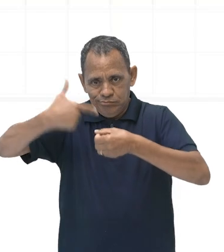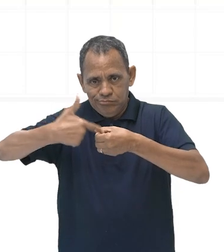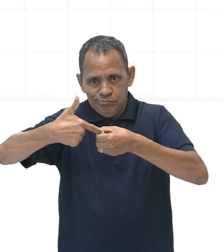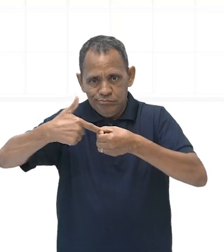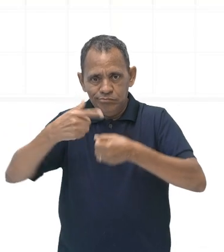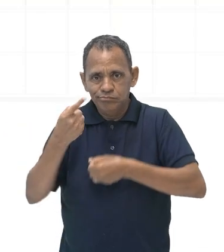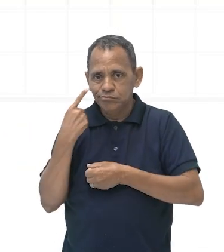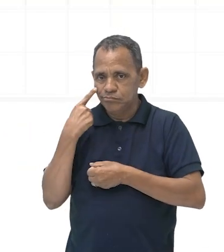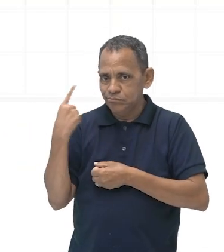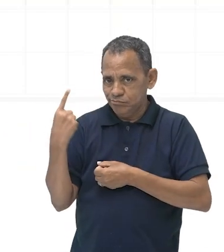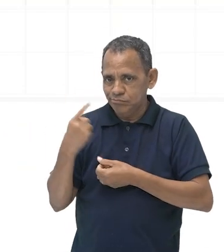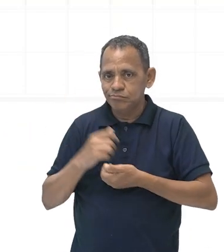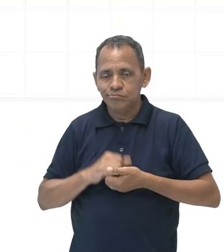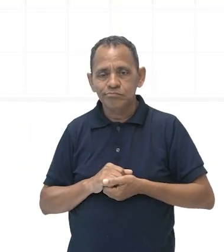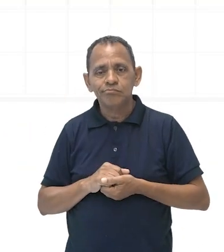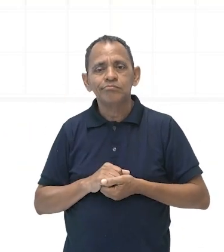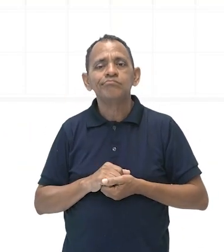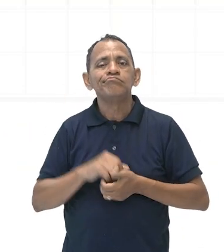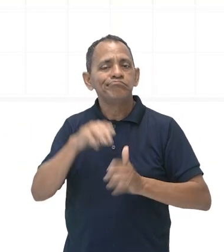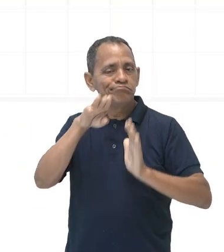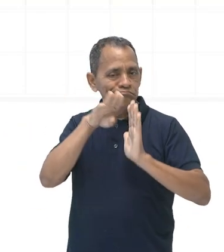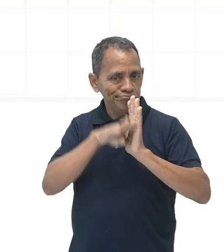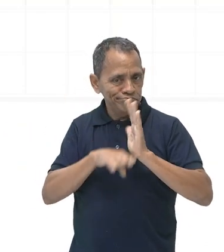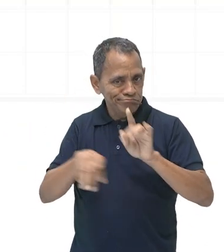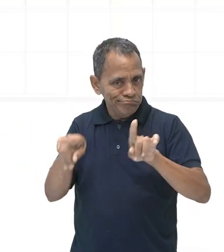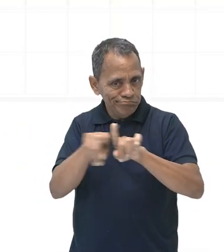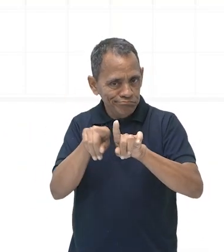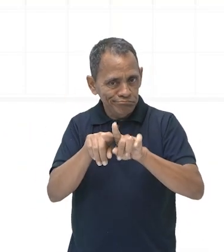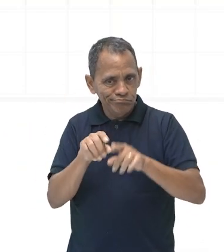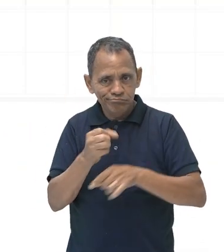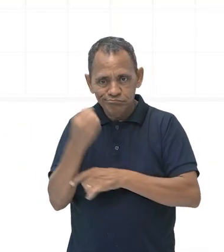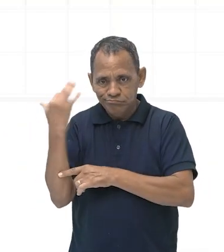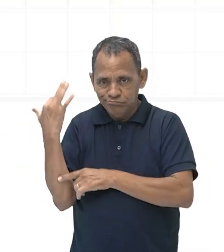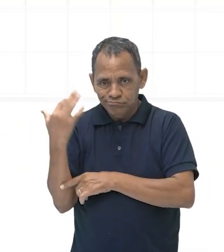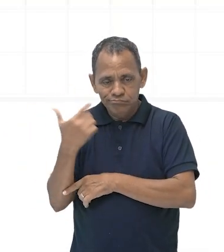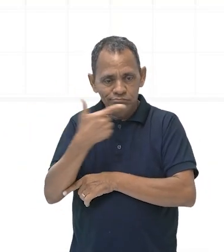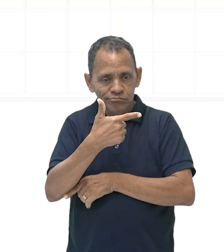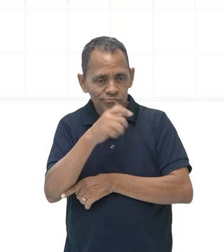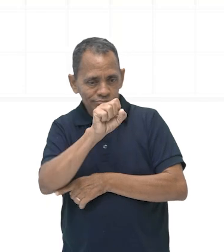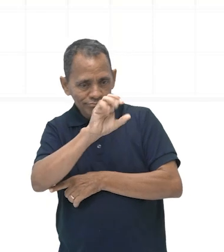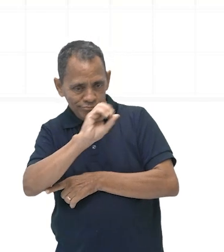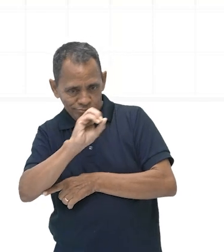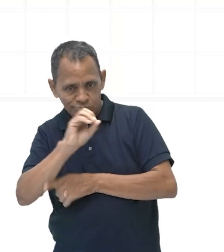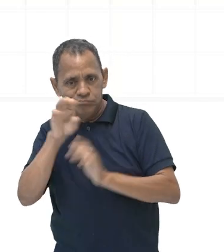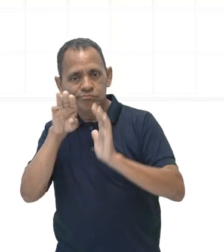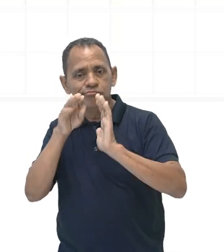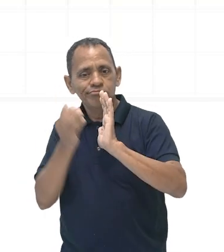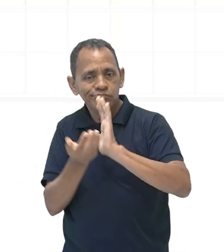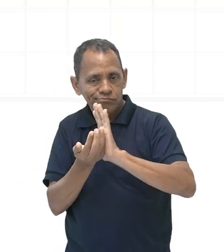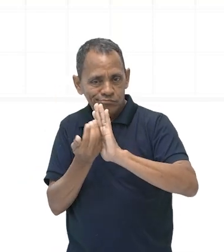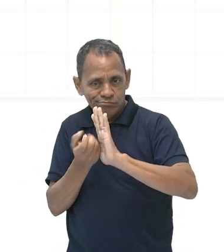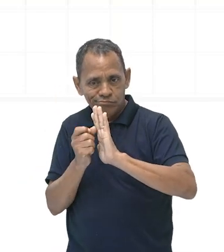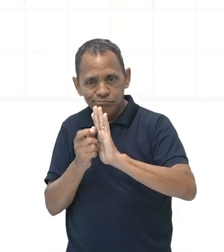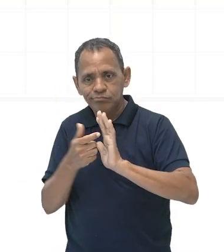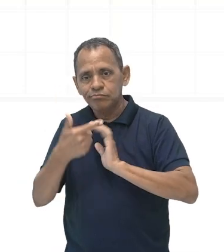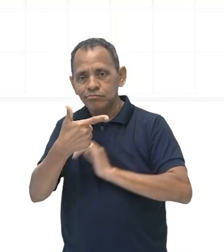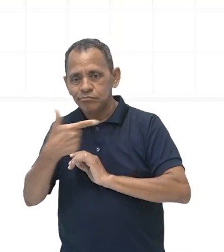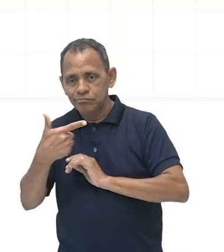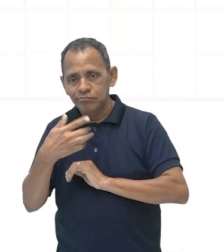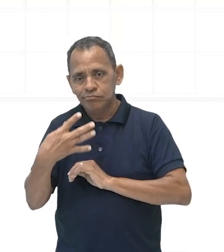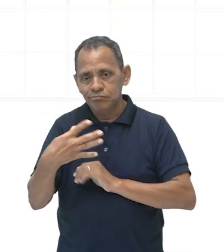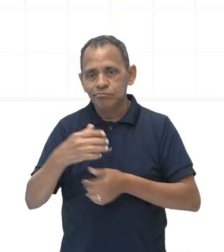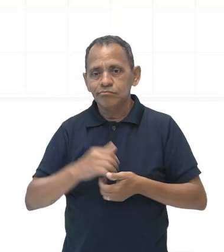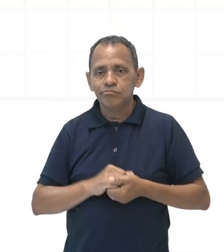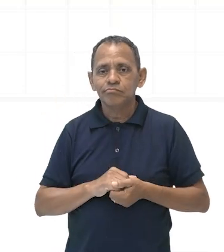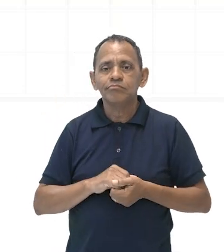diminui realmente a quantidade de quilômetros, né? De 280 baixou para 224. Então, isso significa as